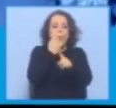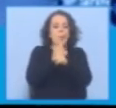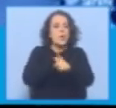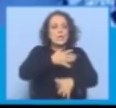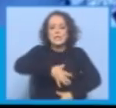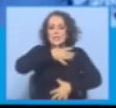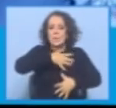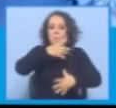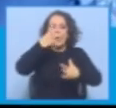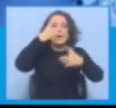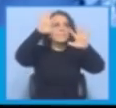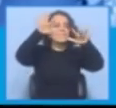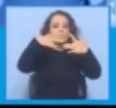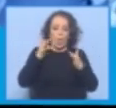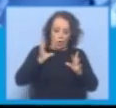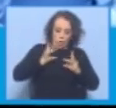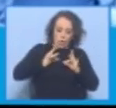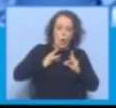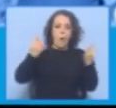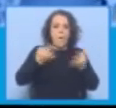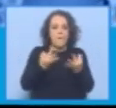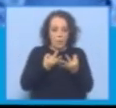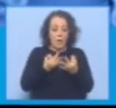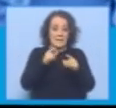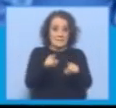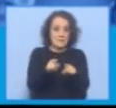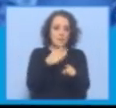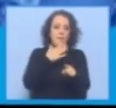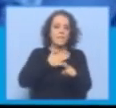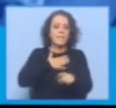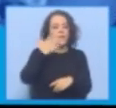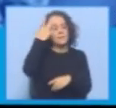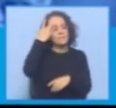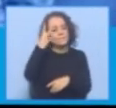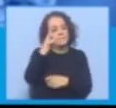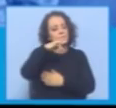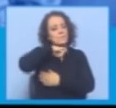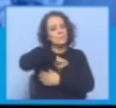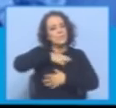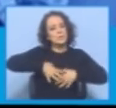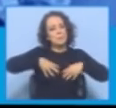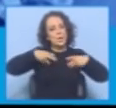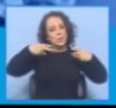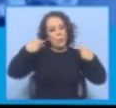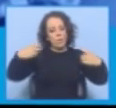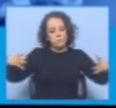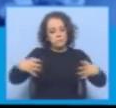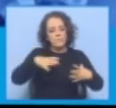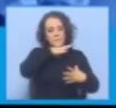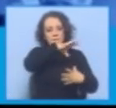como dizer, não? E, portanto, nesse sentido, ficam umas memórias espirituais mesmo, em família,